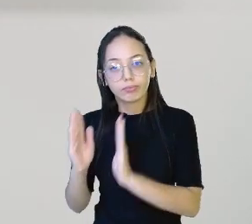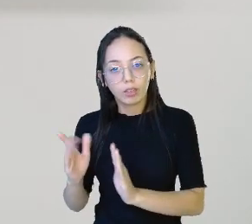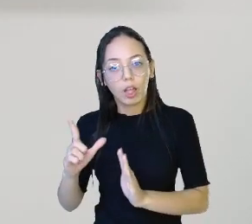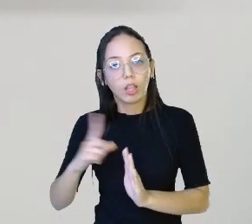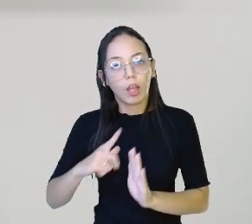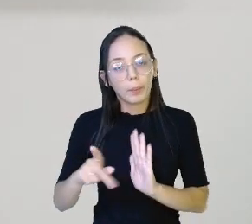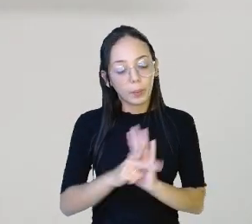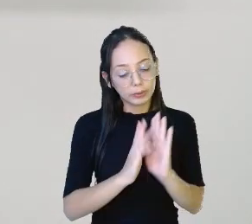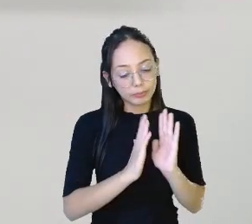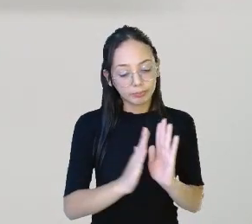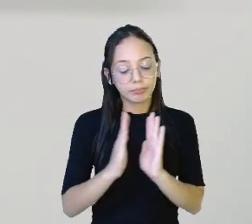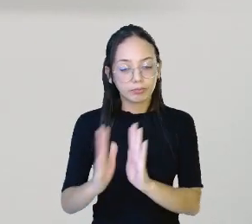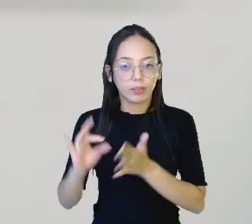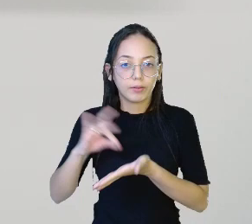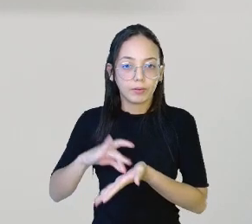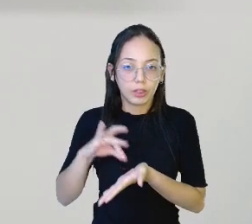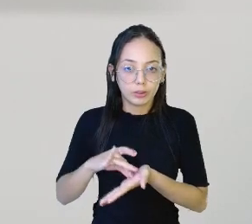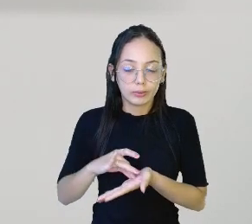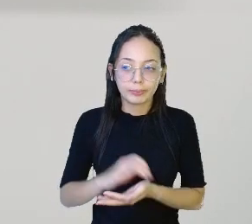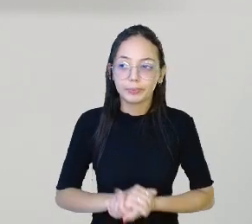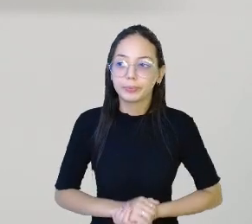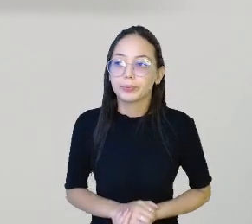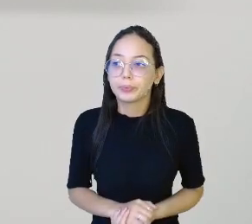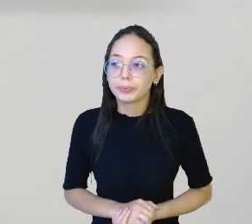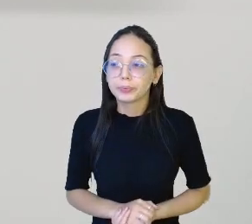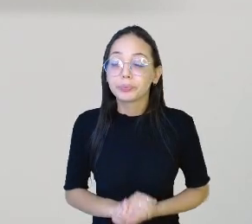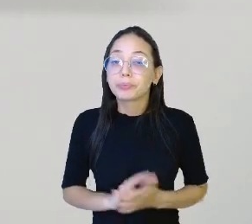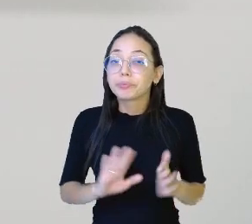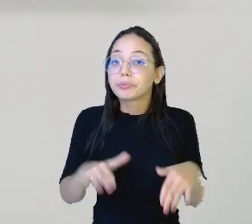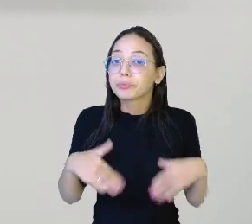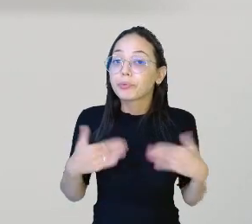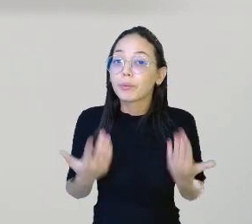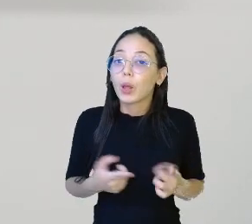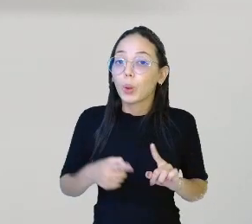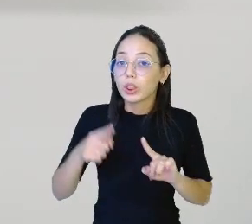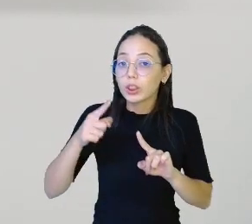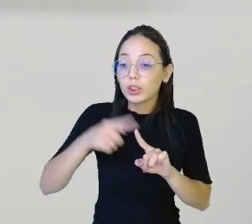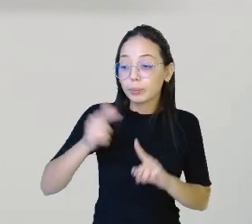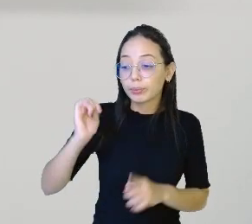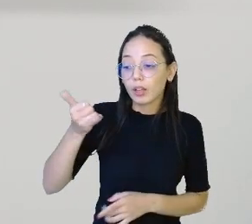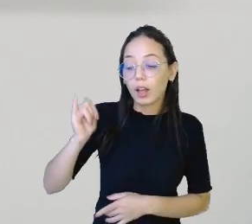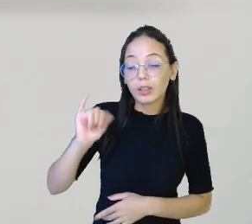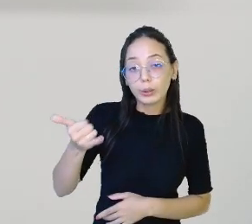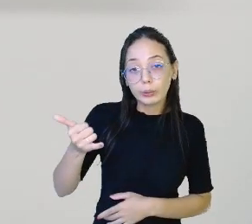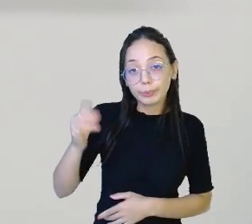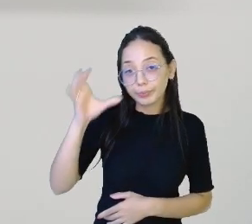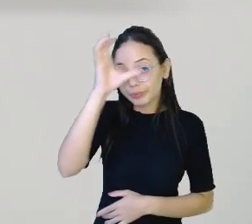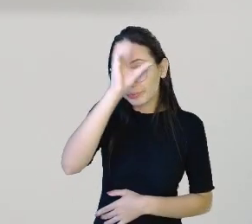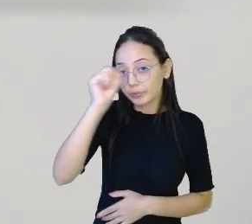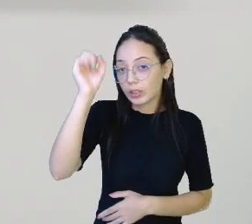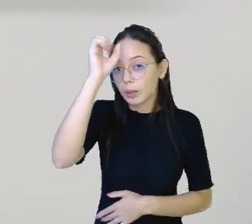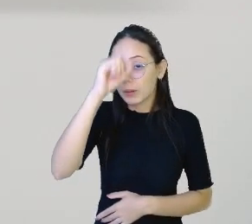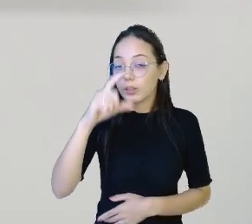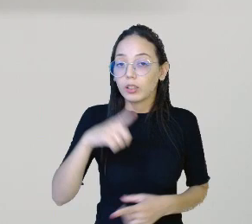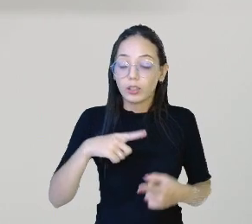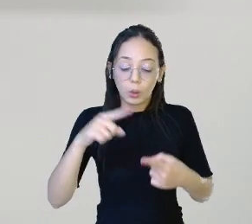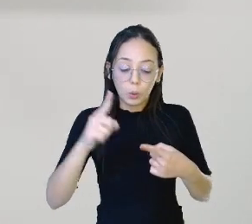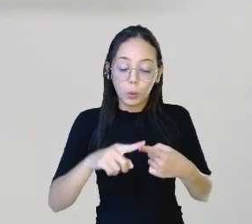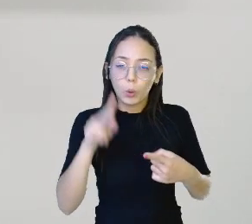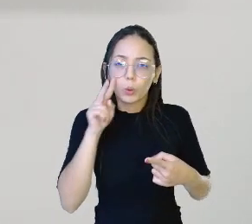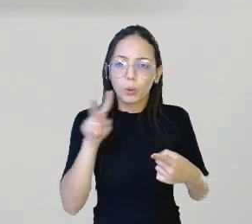sequência de fatos. Qual é o tipo de narrador? Nós aprendemos aqui que tem um